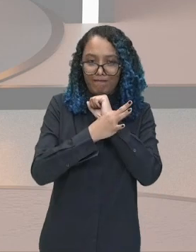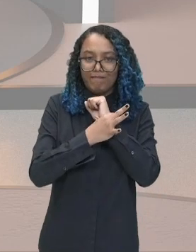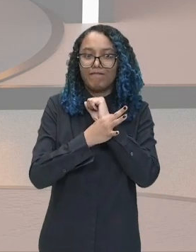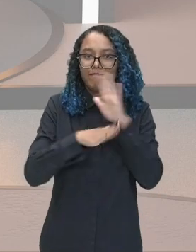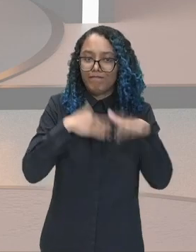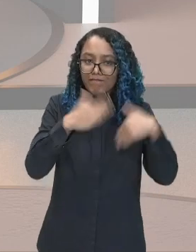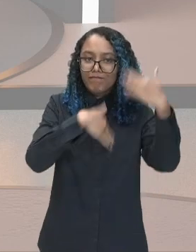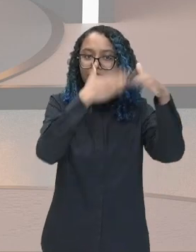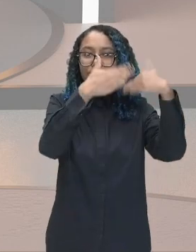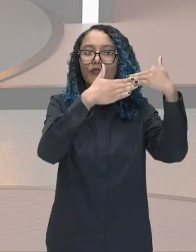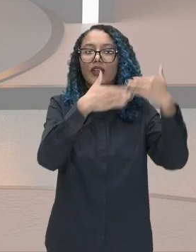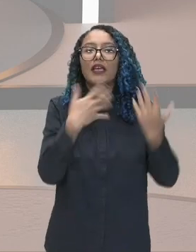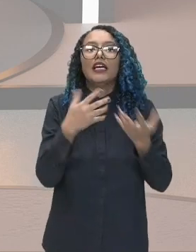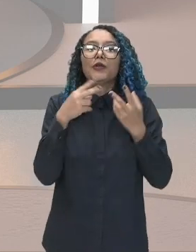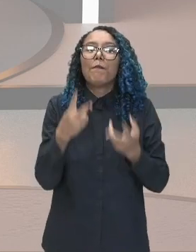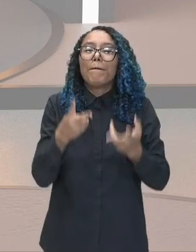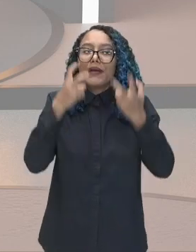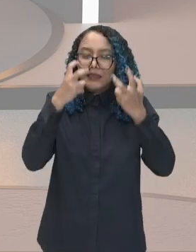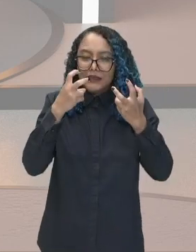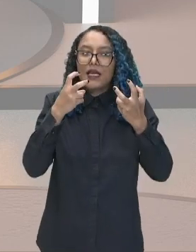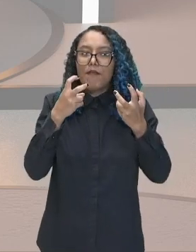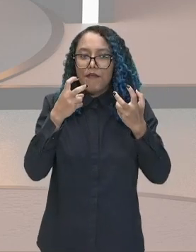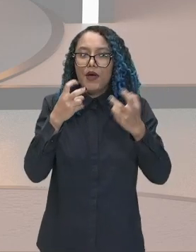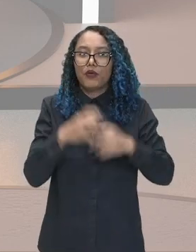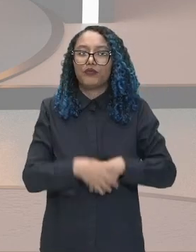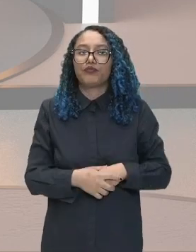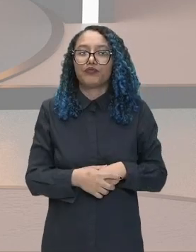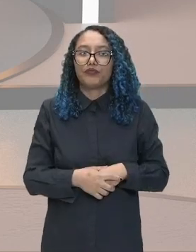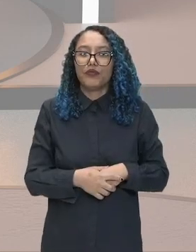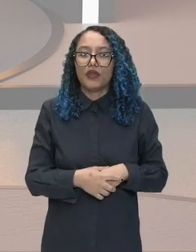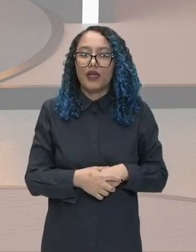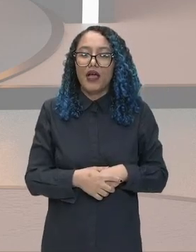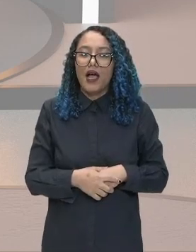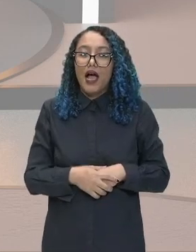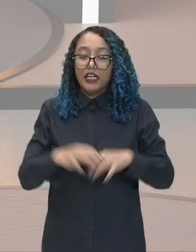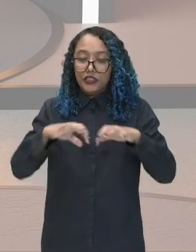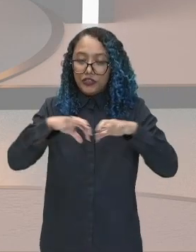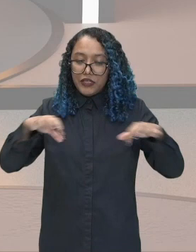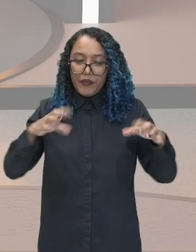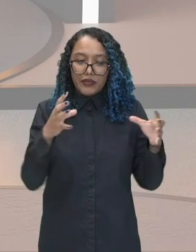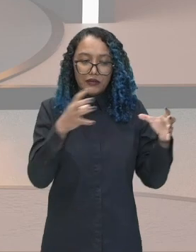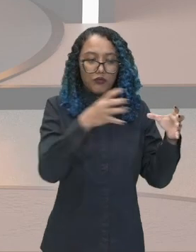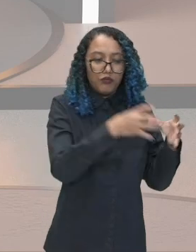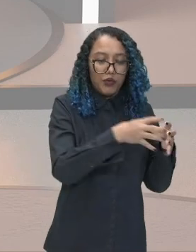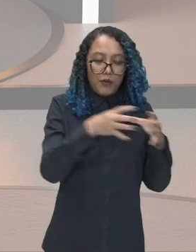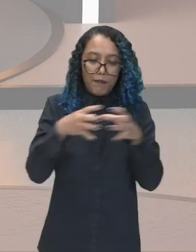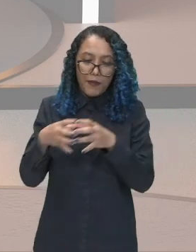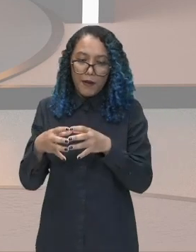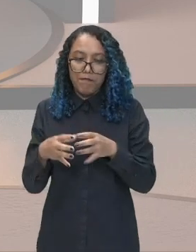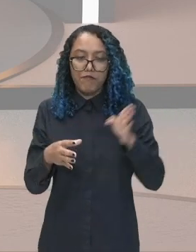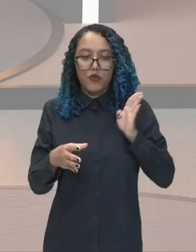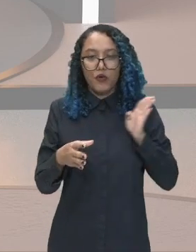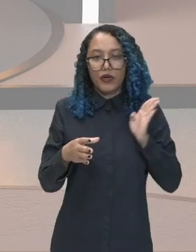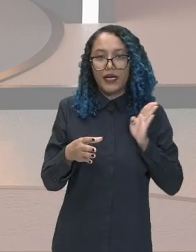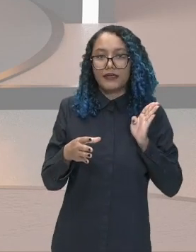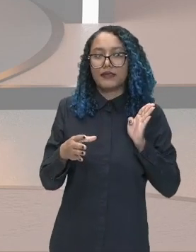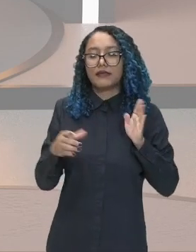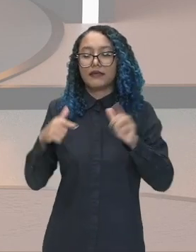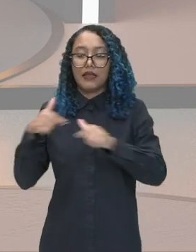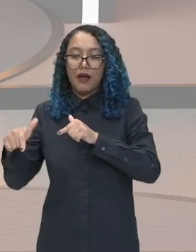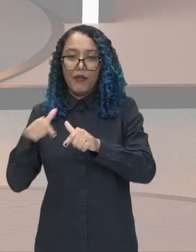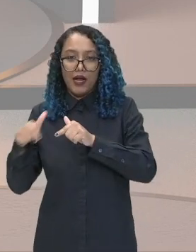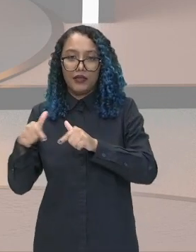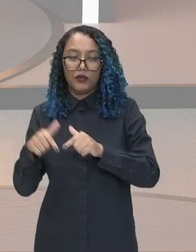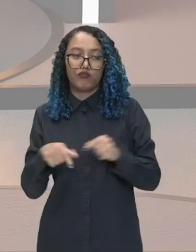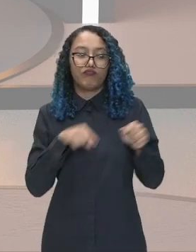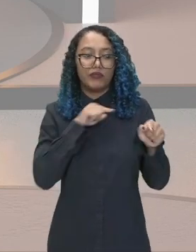evidenciou a divisão social entre capitalistas e trabalhadores, isto é, entre aqueles que eram os donos dos meios de produção e os trabalhadores.